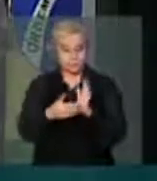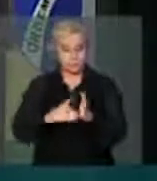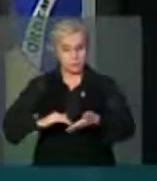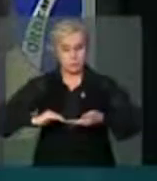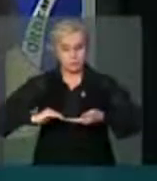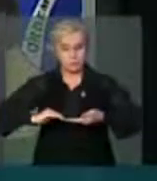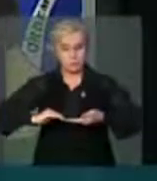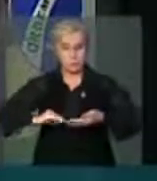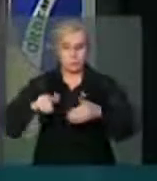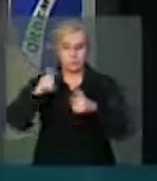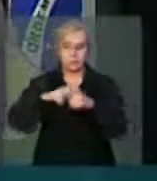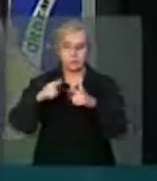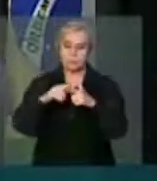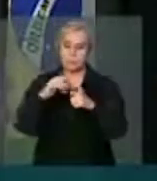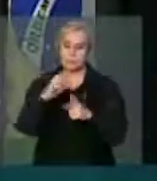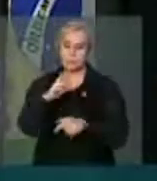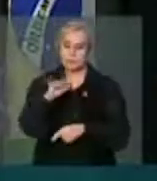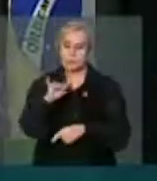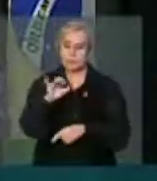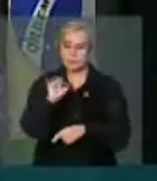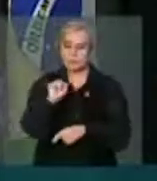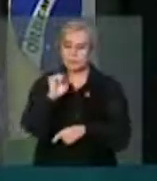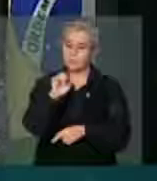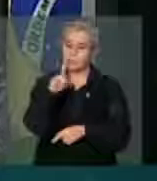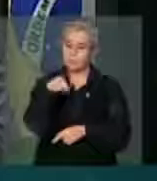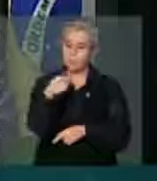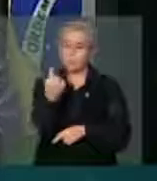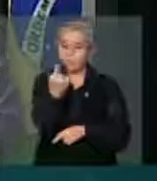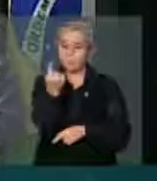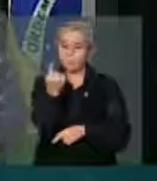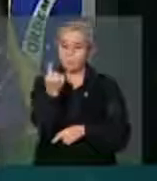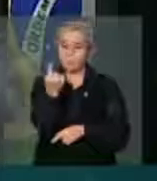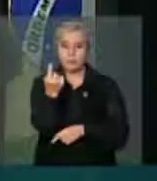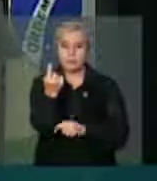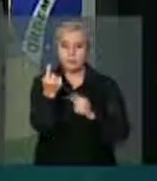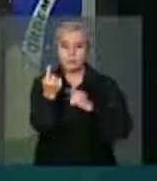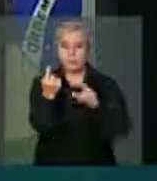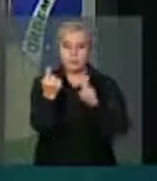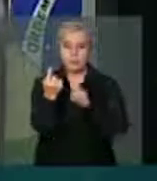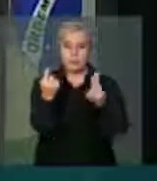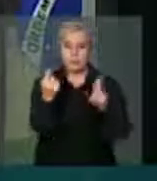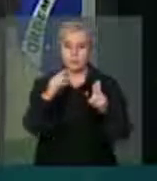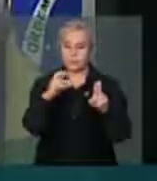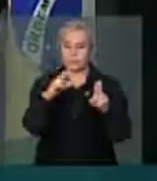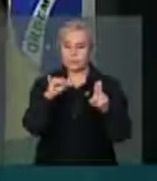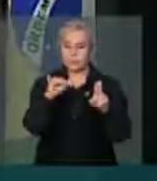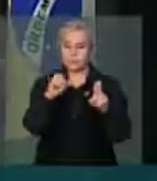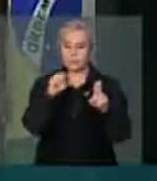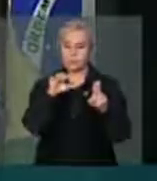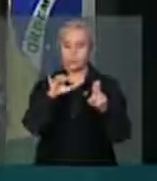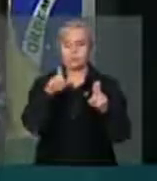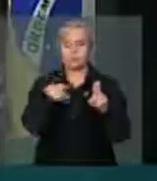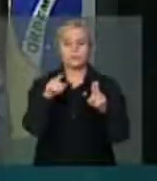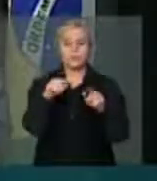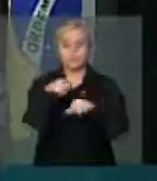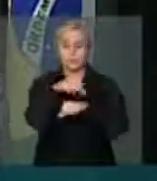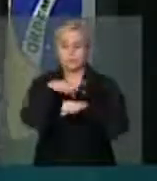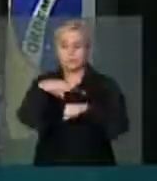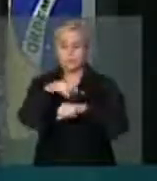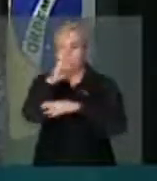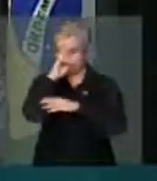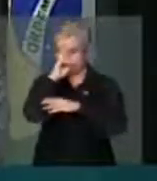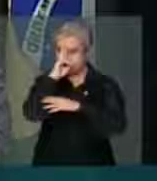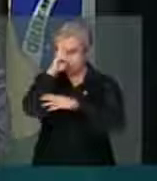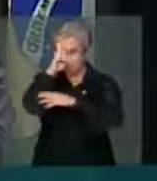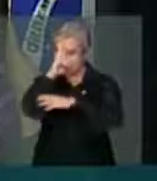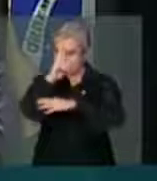A crise é uma só e tem nome. A crise é que o país não tem líder, o país